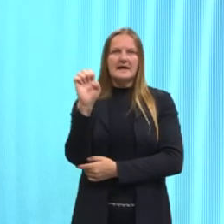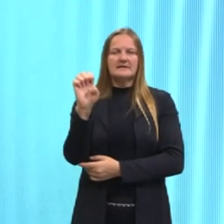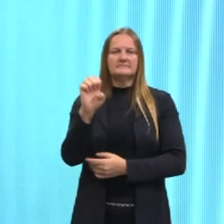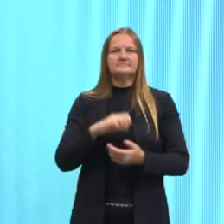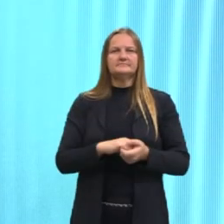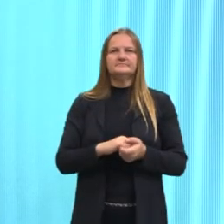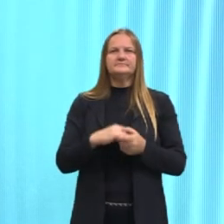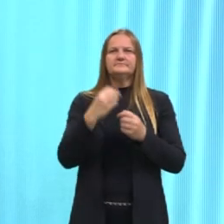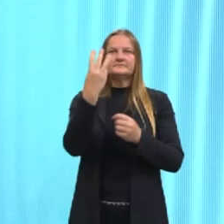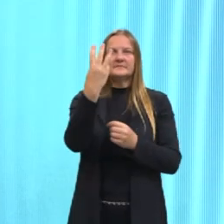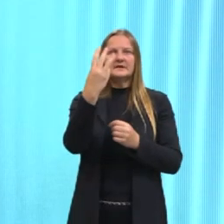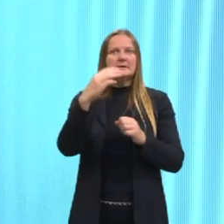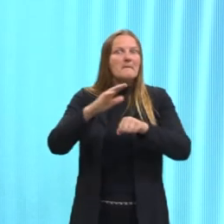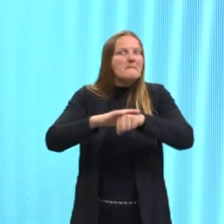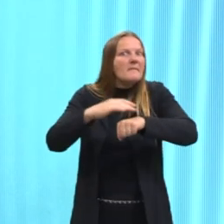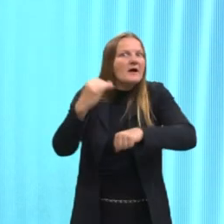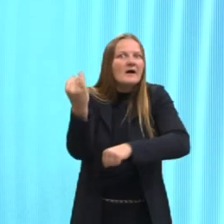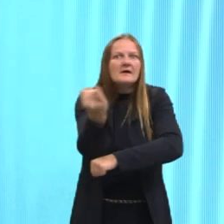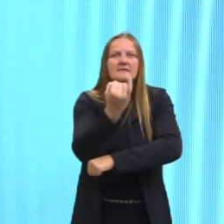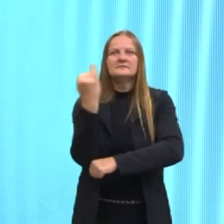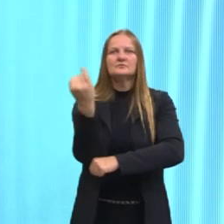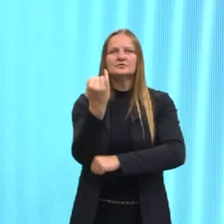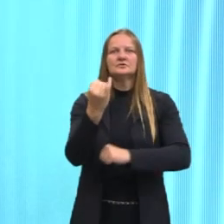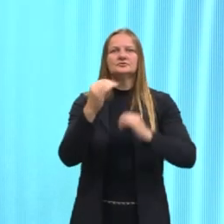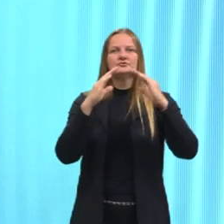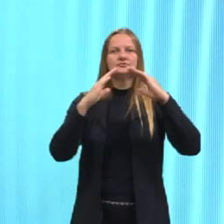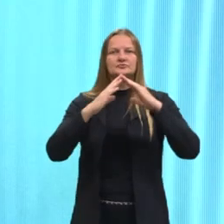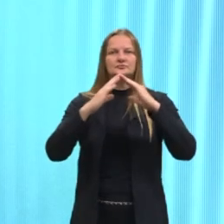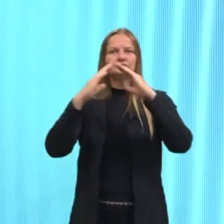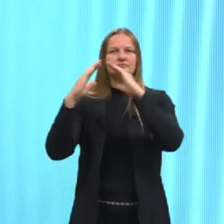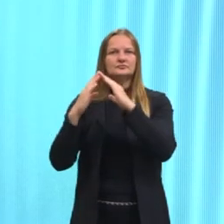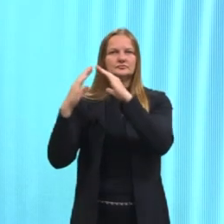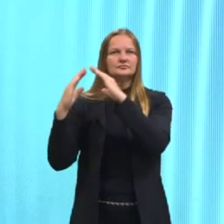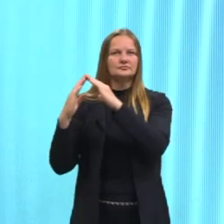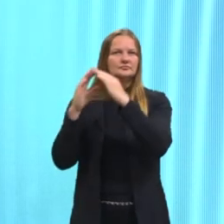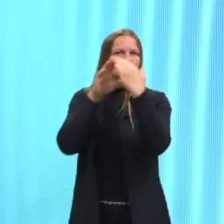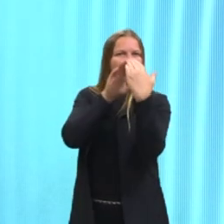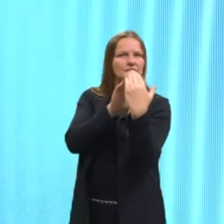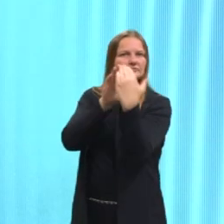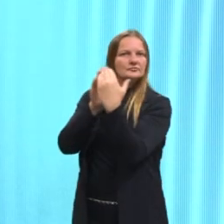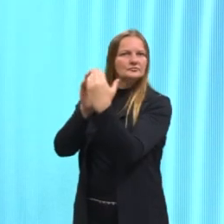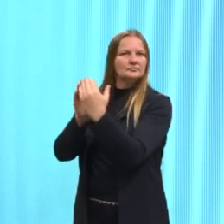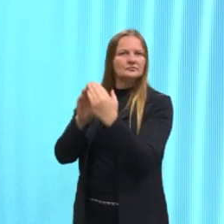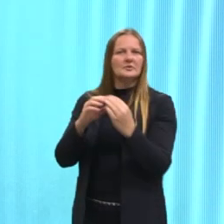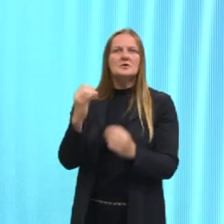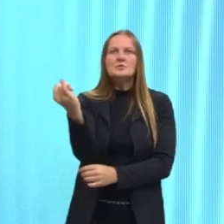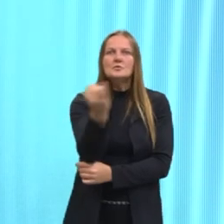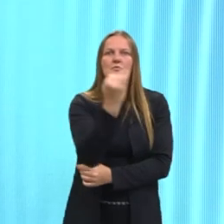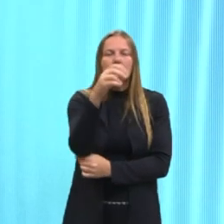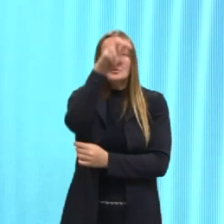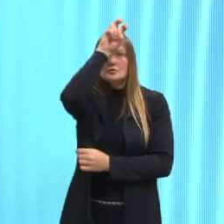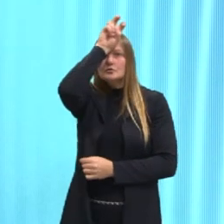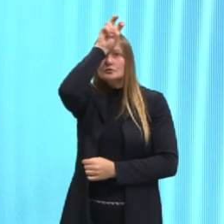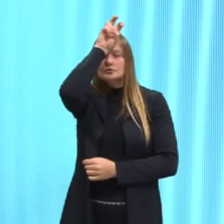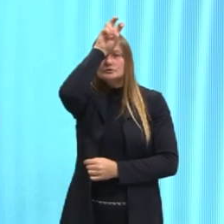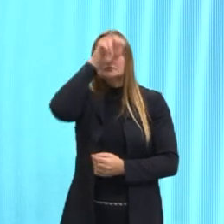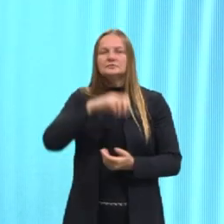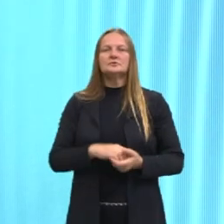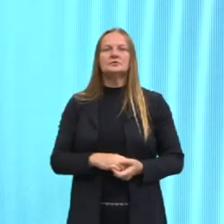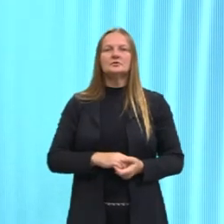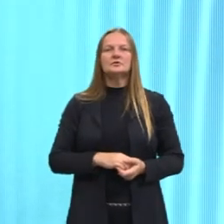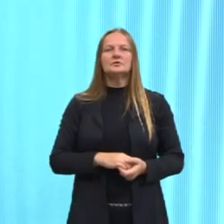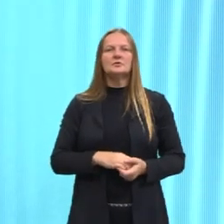as três pirâmides mais importantes elas formam essa região de grande importância do Egito é que